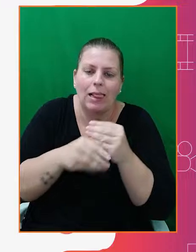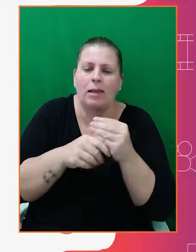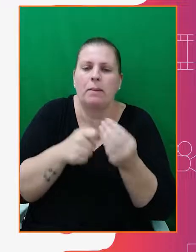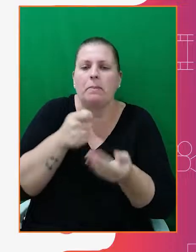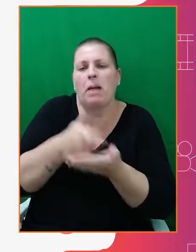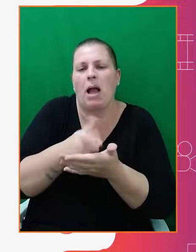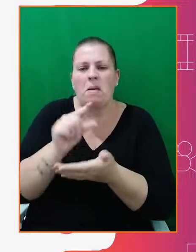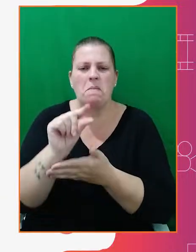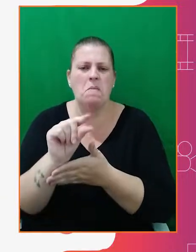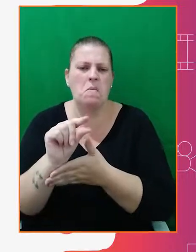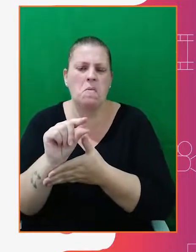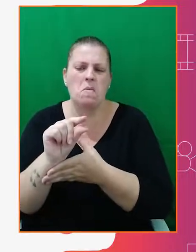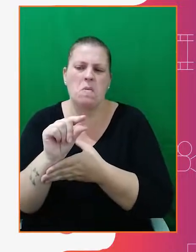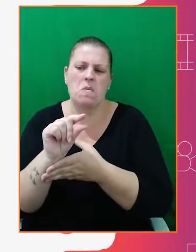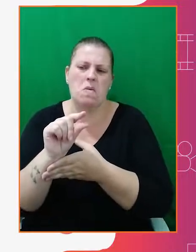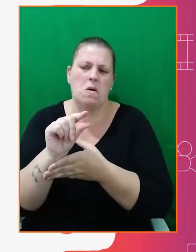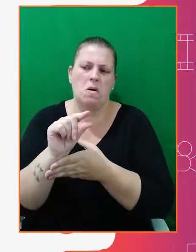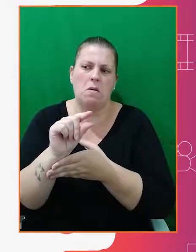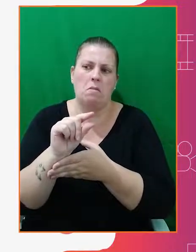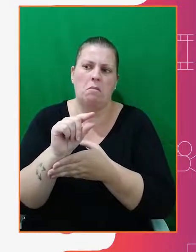preço, mas não são tão